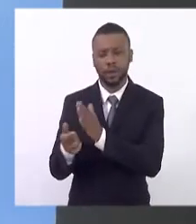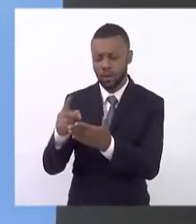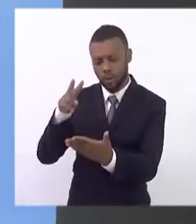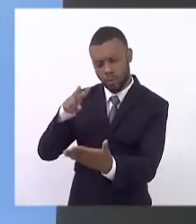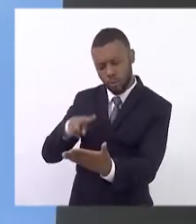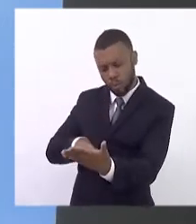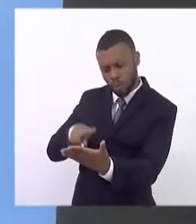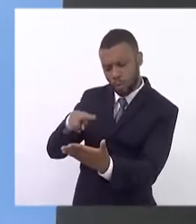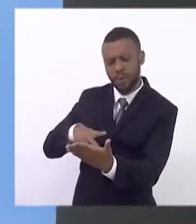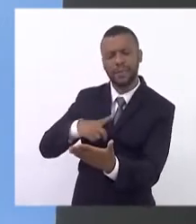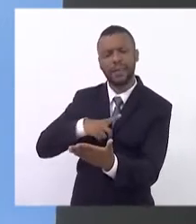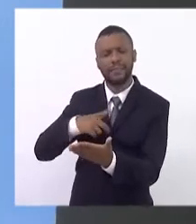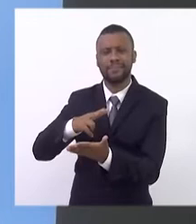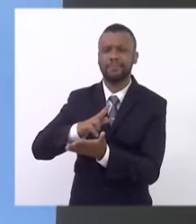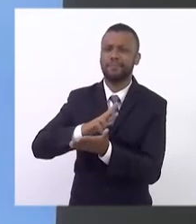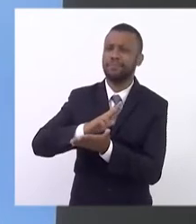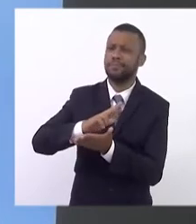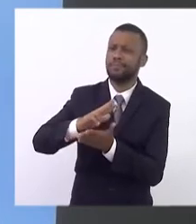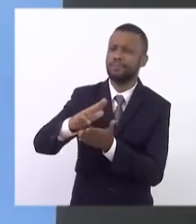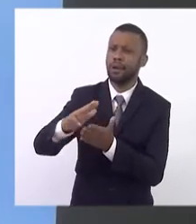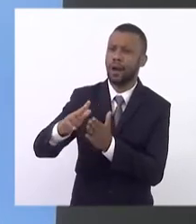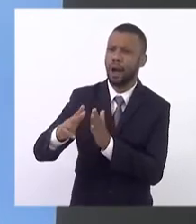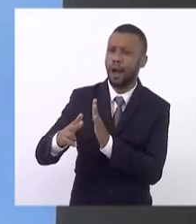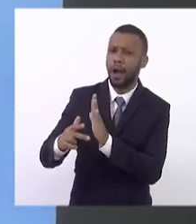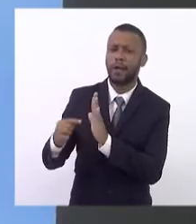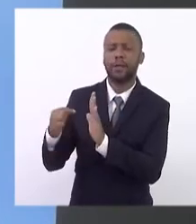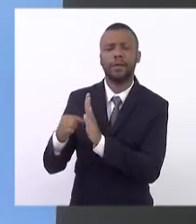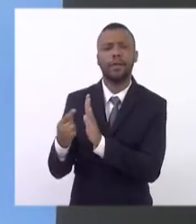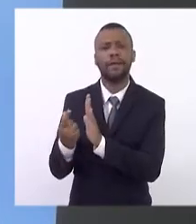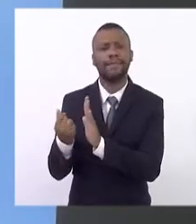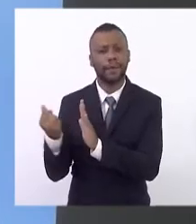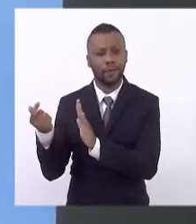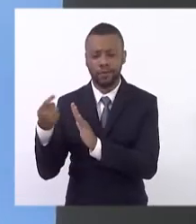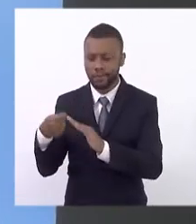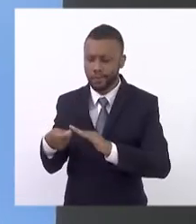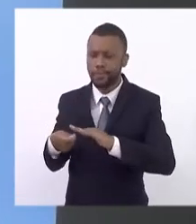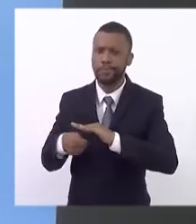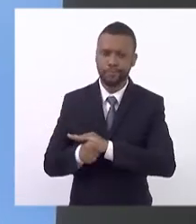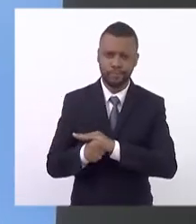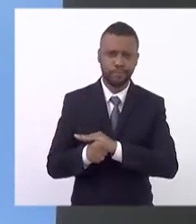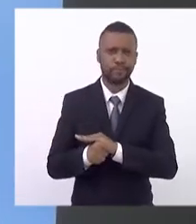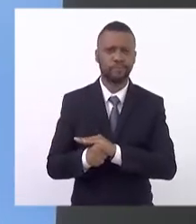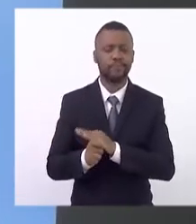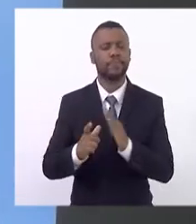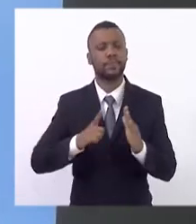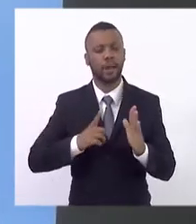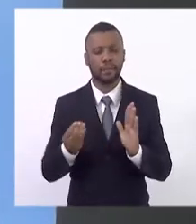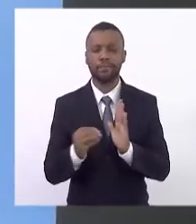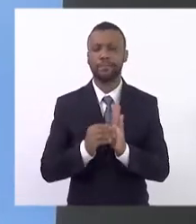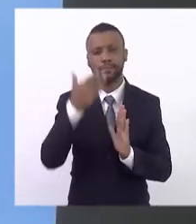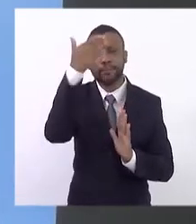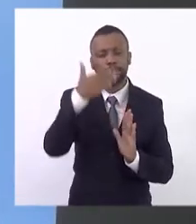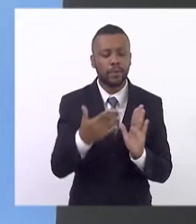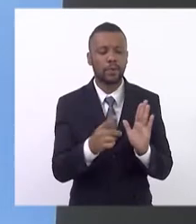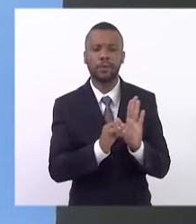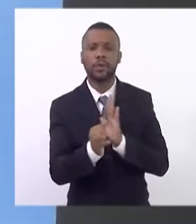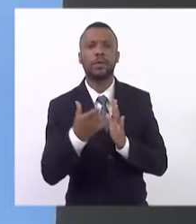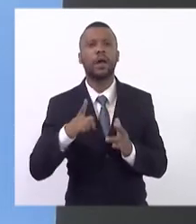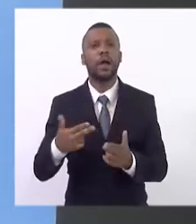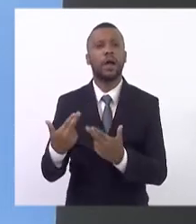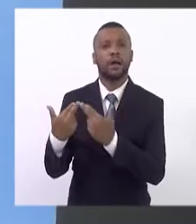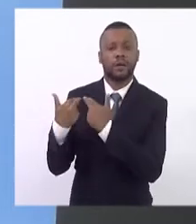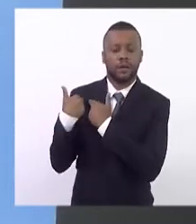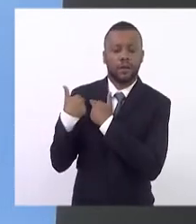tem uma série de valores a serem investidos, né? Que é de responsabilidade